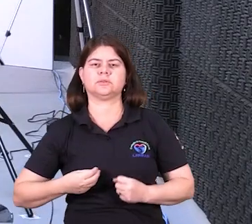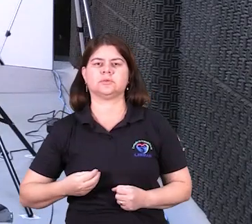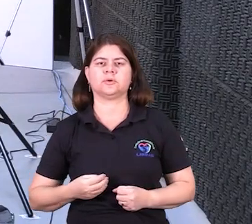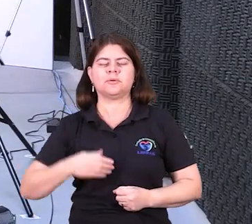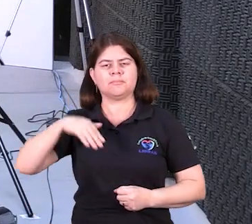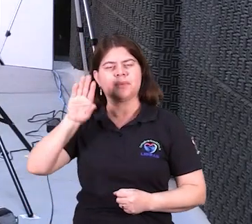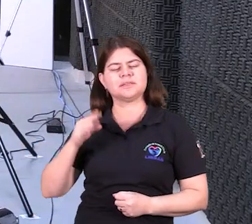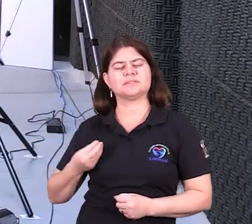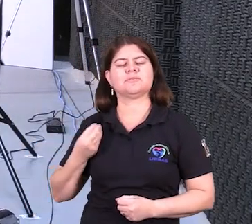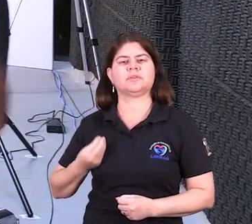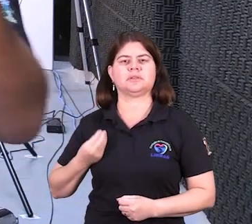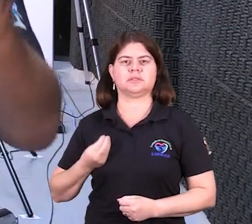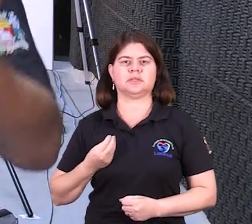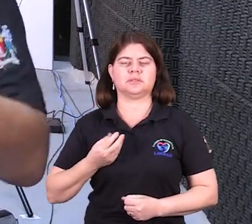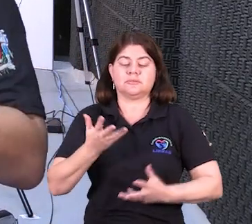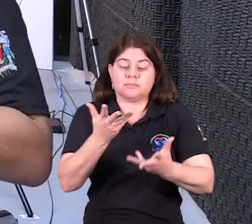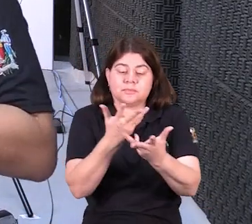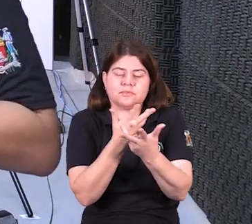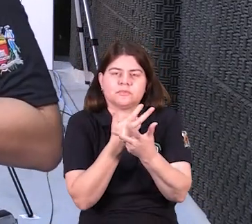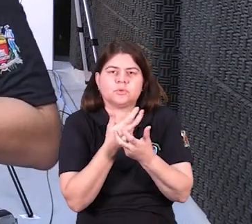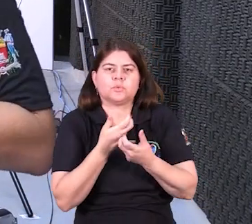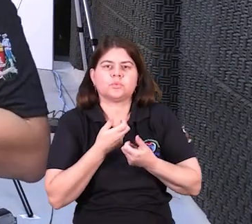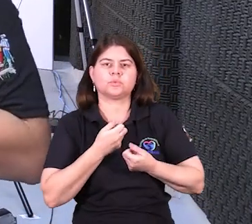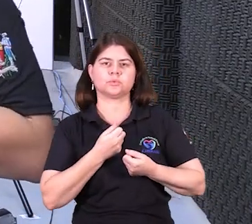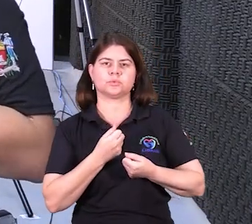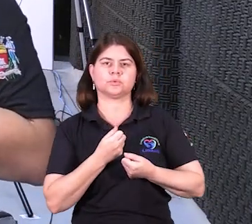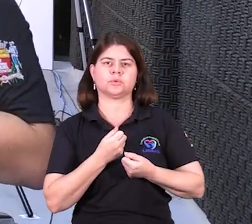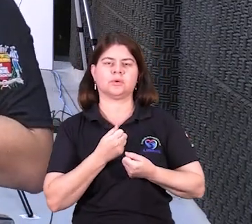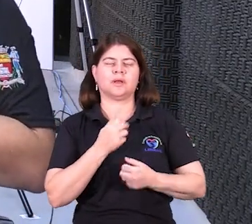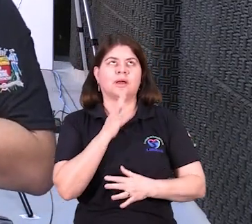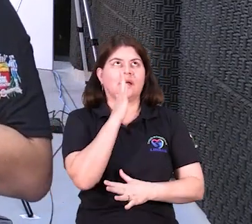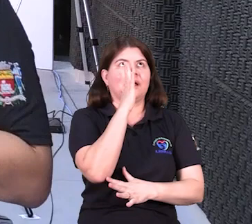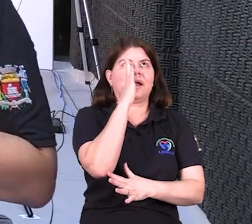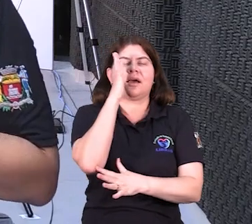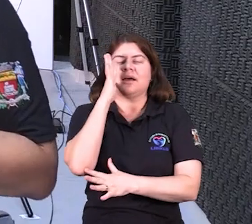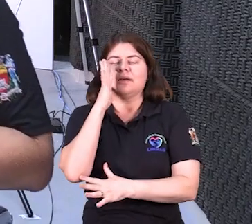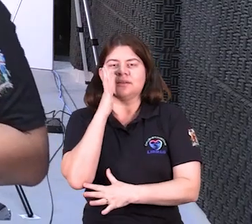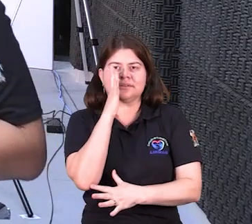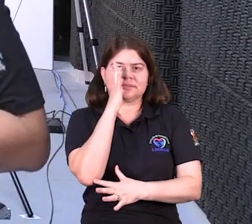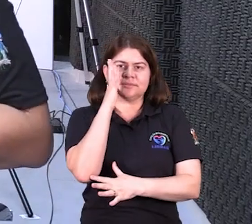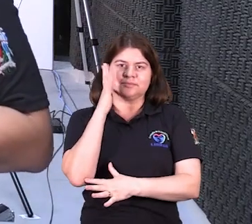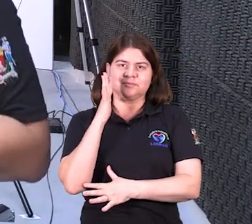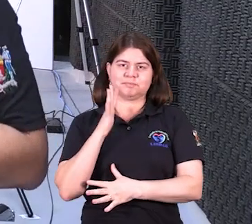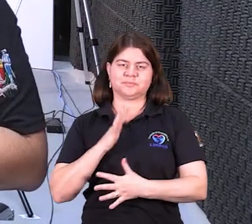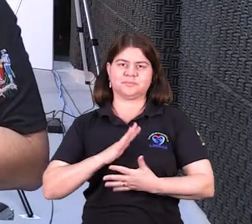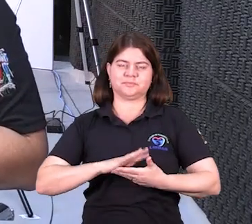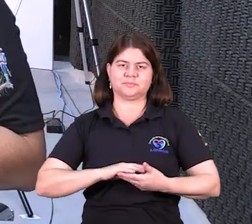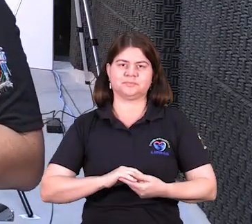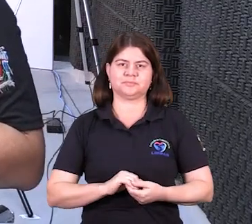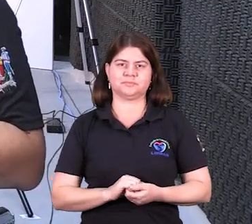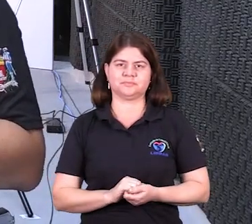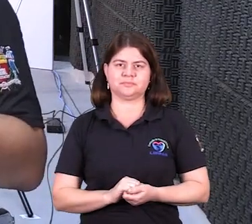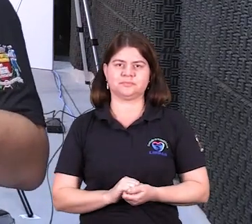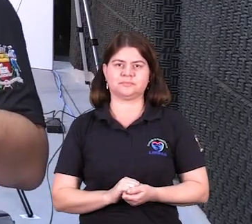nossos bosques têm mais vidas, maravilhoso, né? É impressionante,